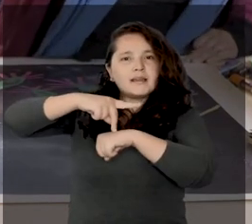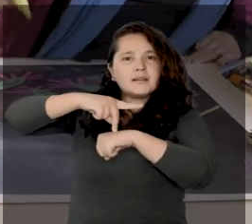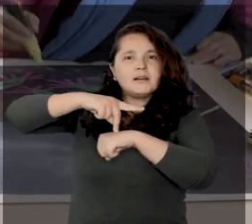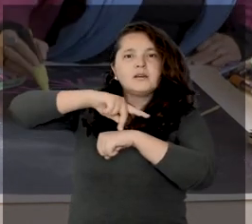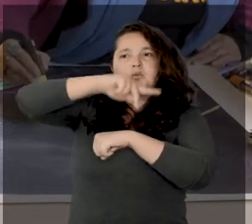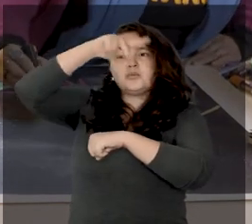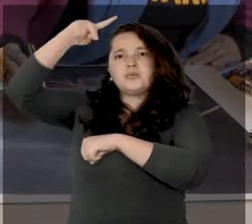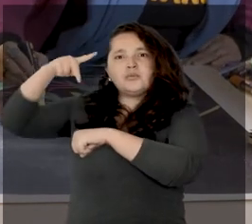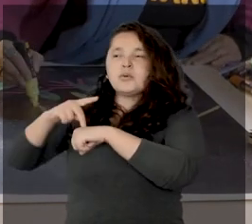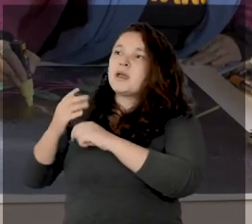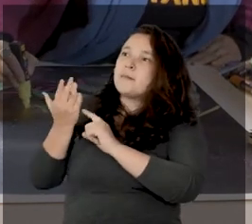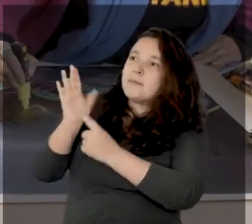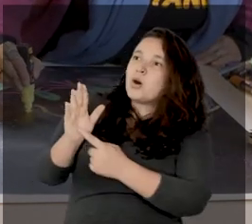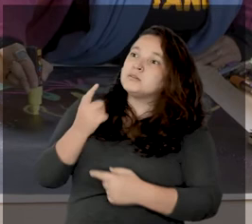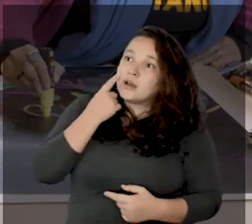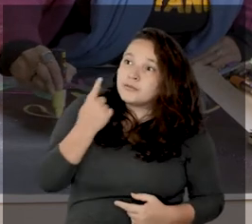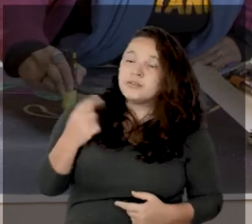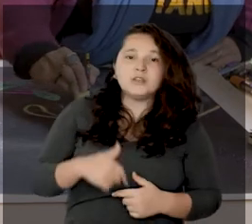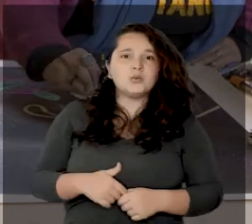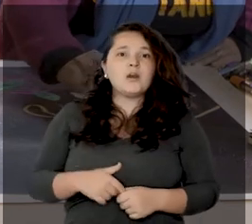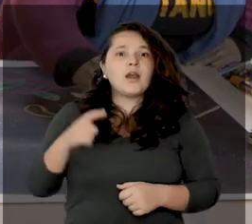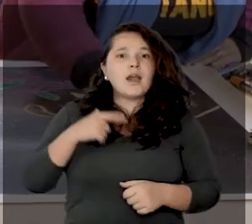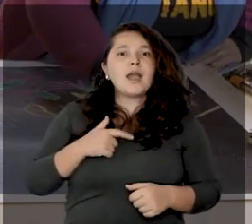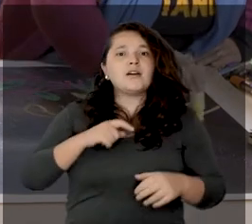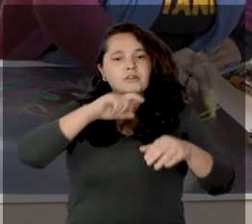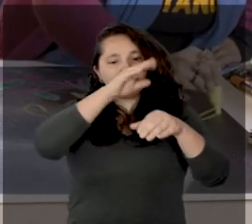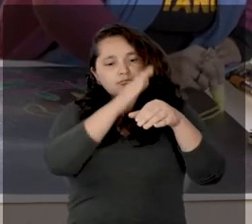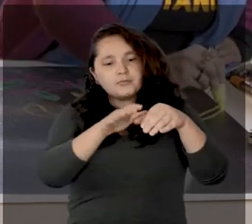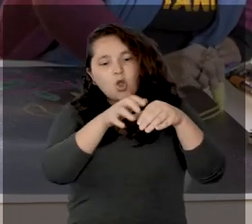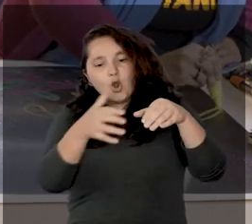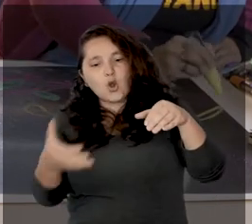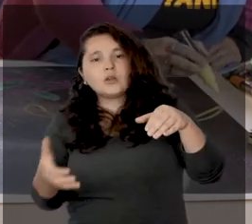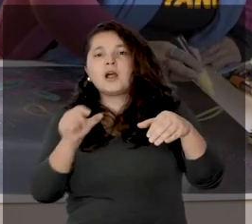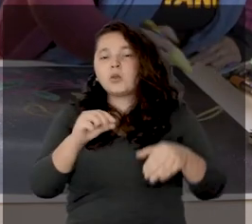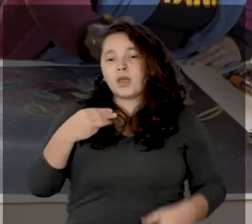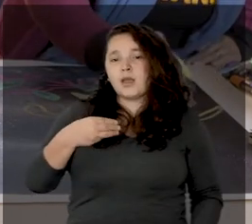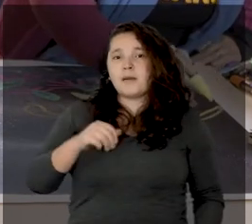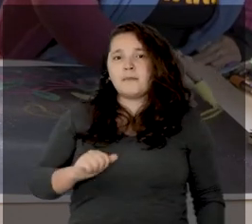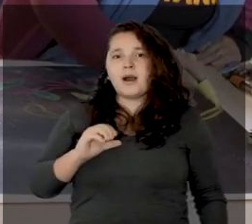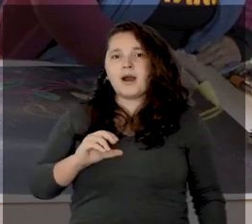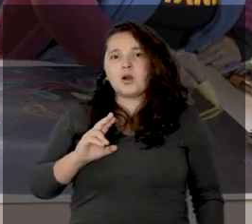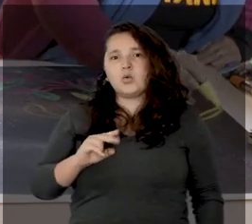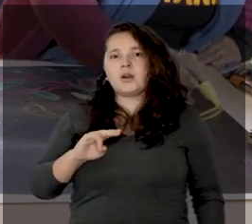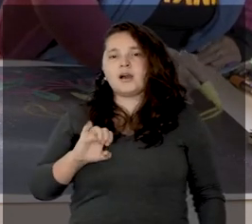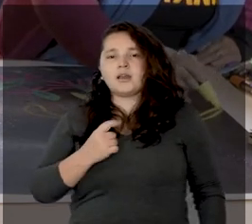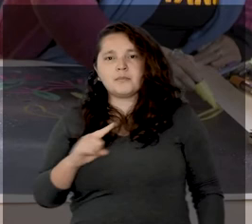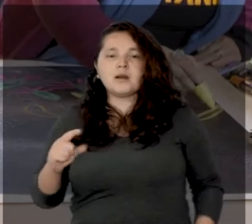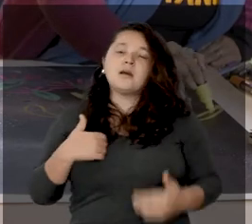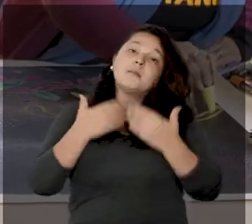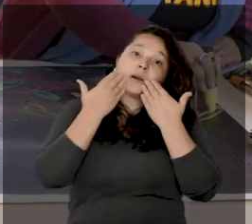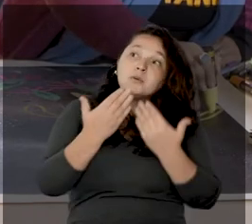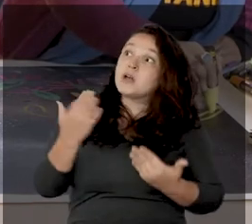blá, como para dizer, para exemplificar para esse sistema europeu que aquele monte é uma obra de arte,